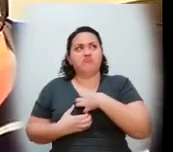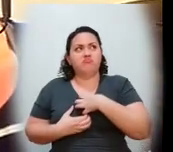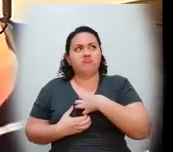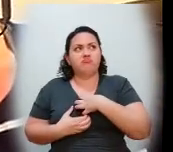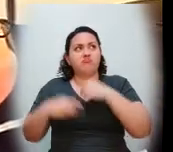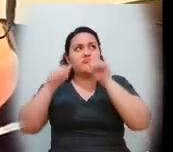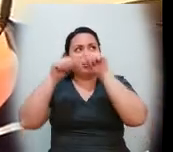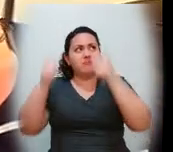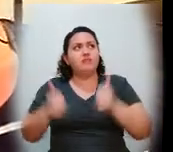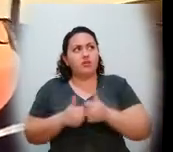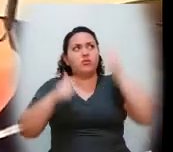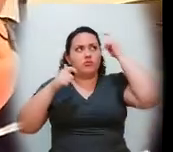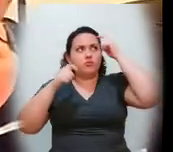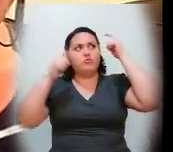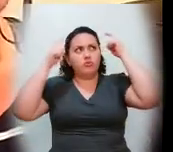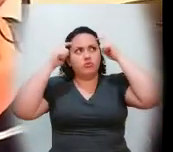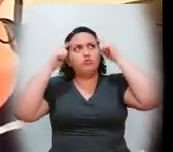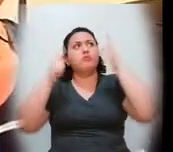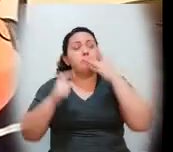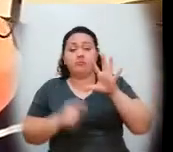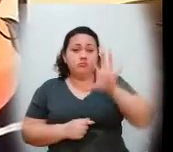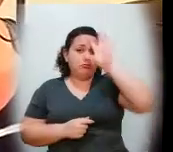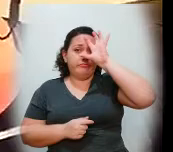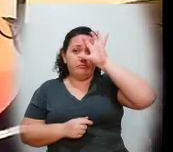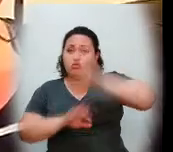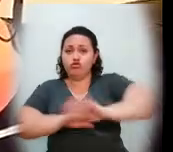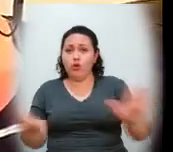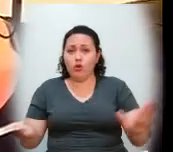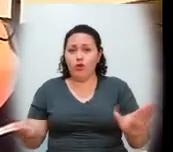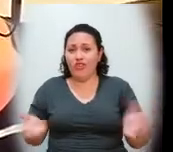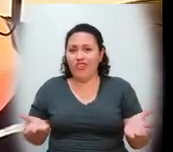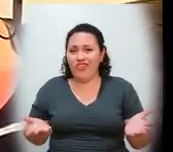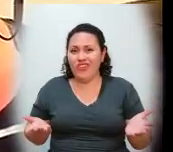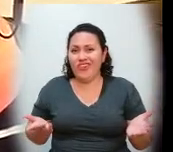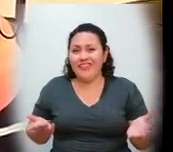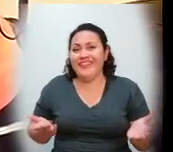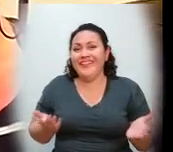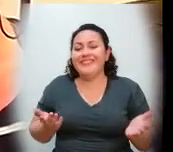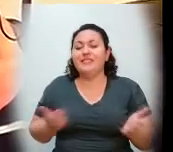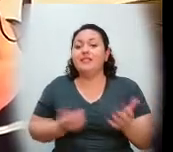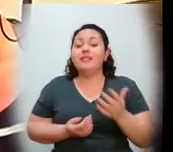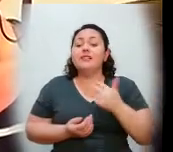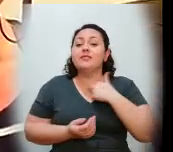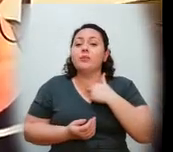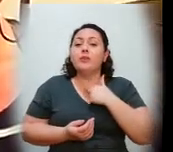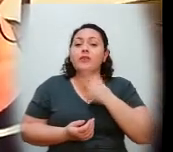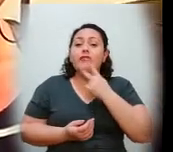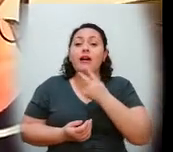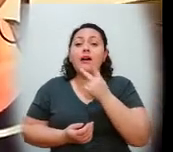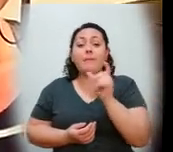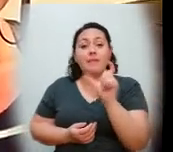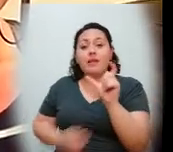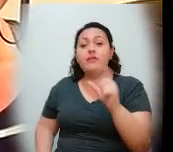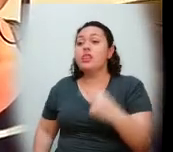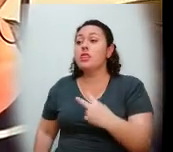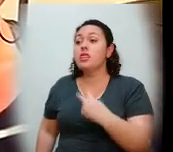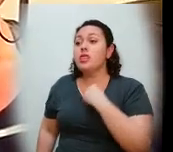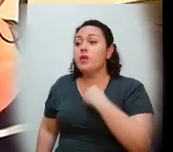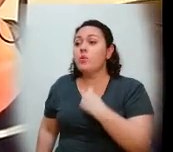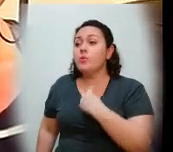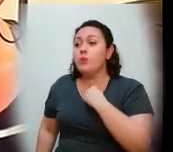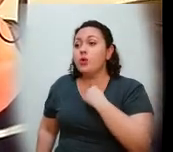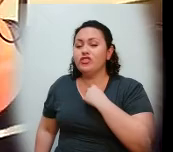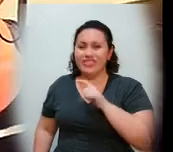gente faz? Pensa no É urso pensar branco. no urso branco, né? Uhum. Então ao invés de dizer não posso pensar em tal